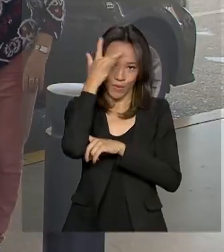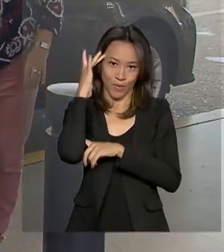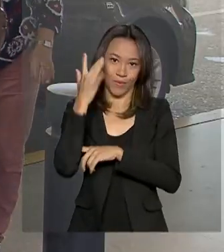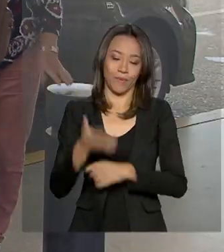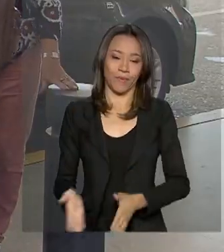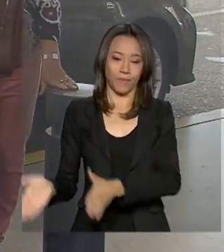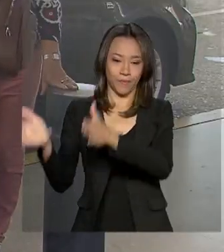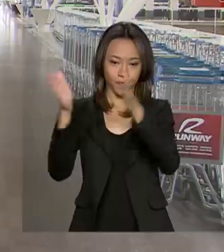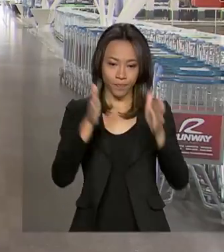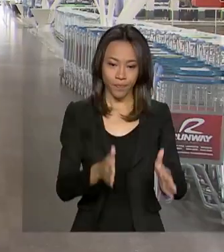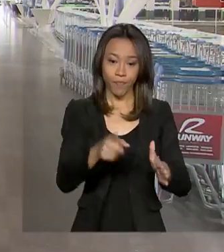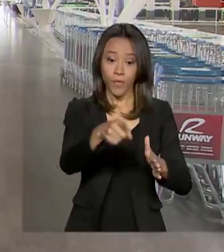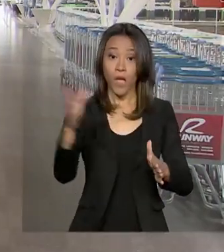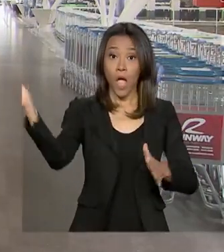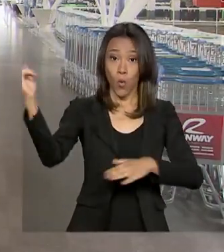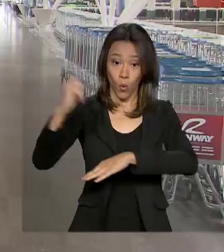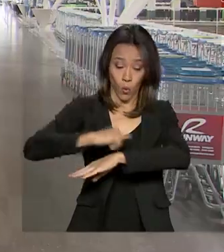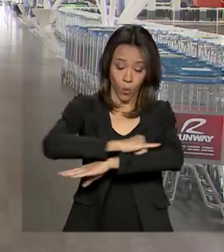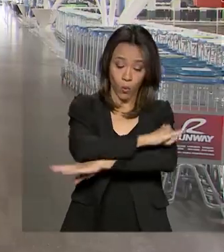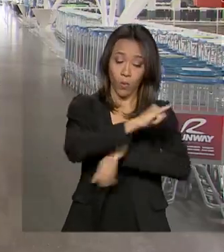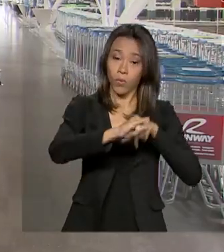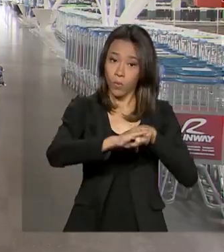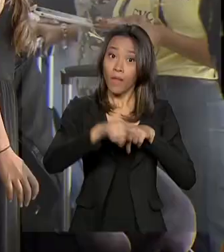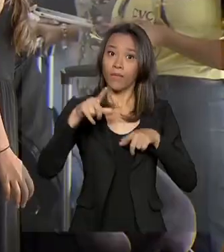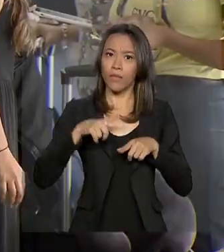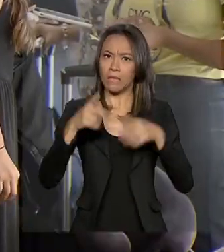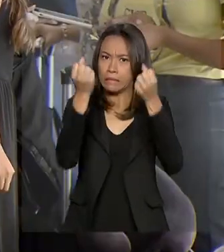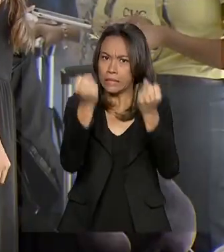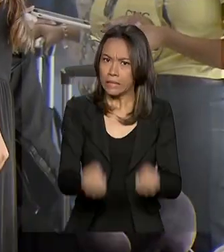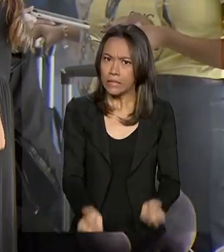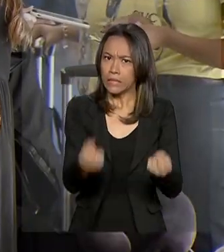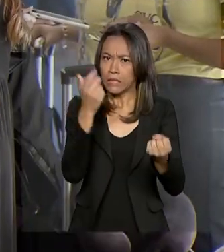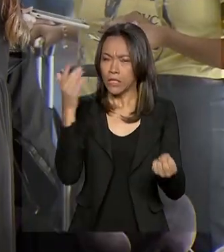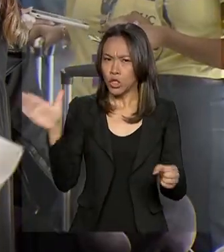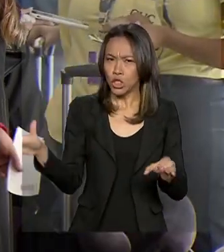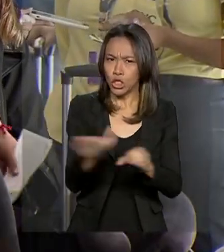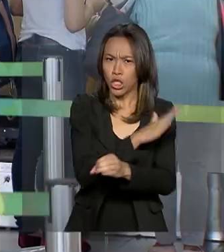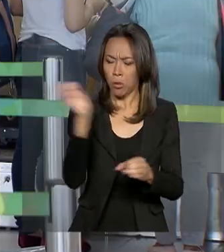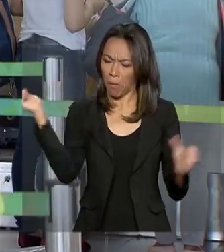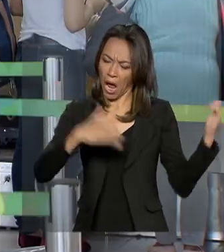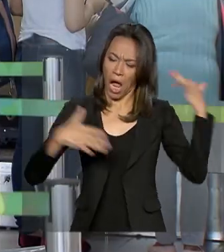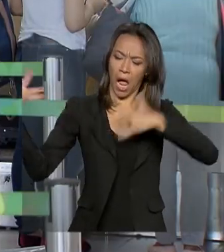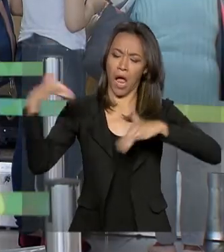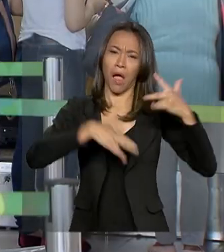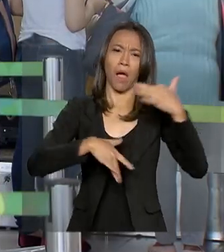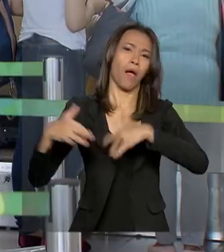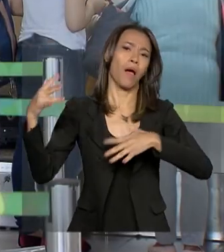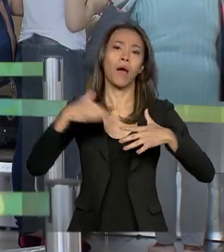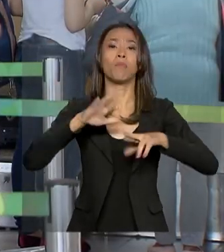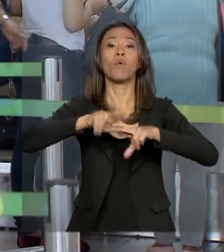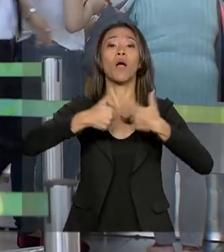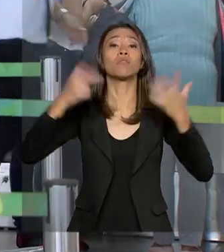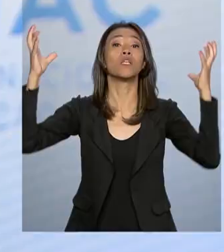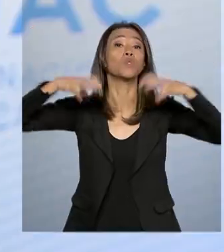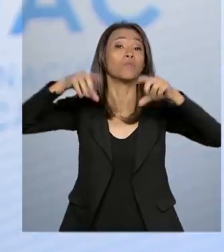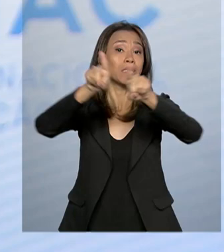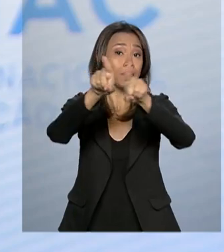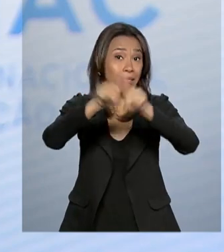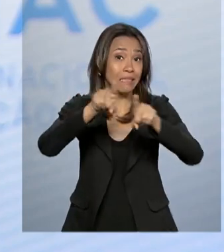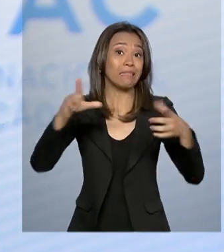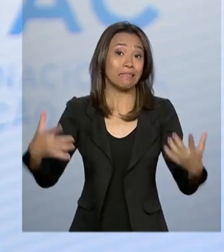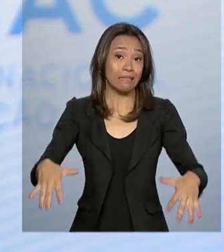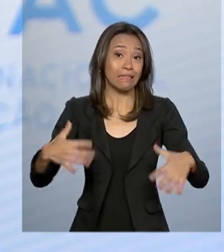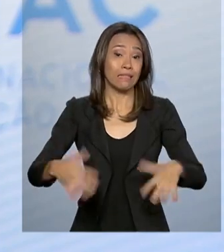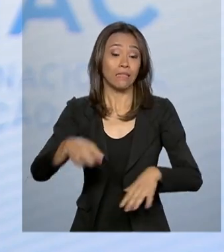Como os aeroportos têm sobrecarga nesse período, tanto pelo número de passageiros quanto pela temporada de chuvas, a